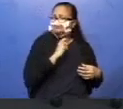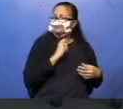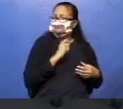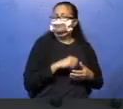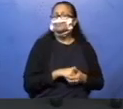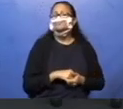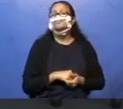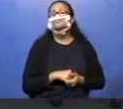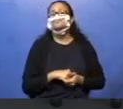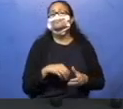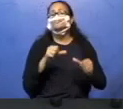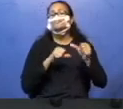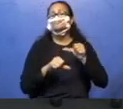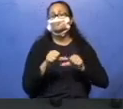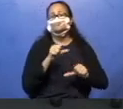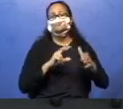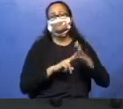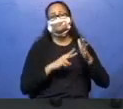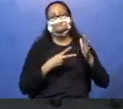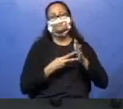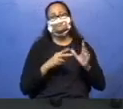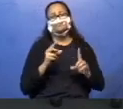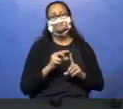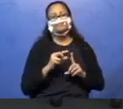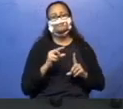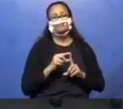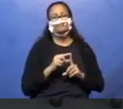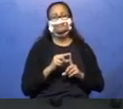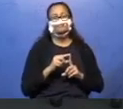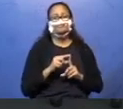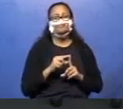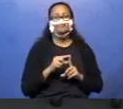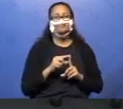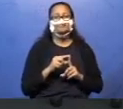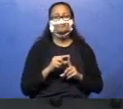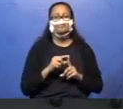mudou totalmente o significado da palavra.